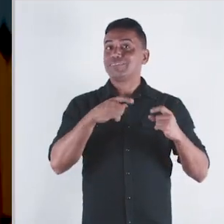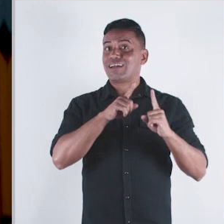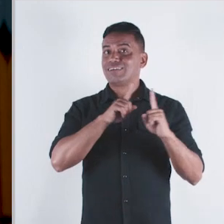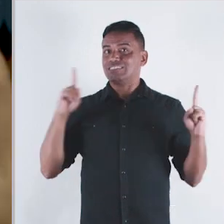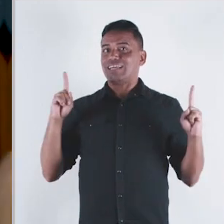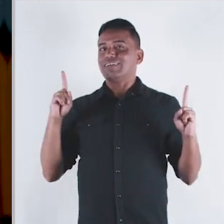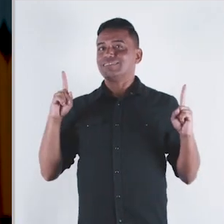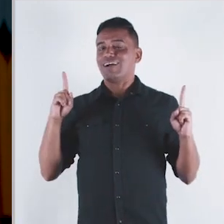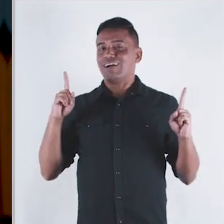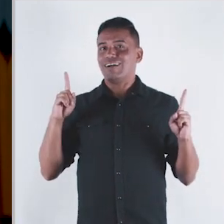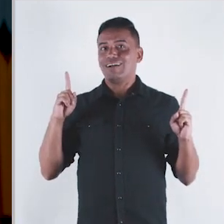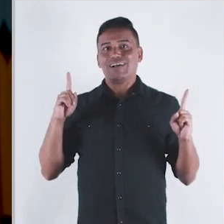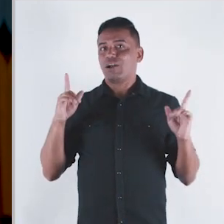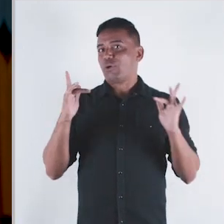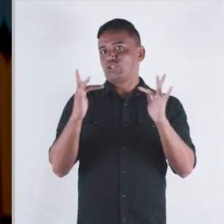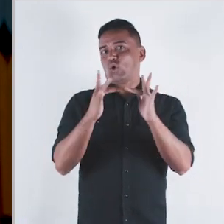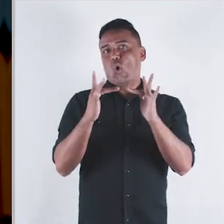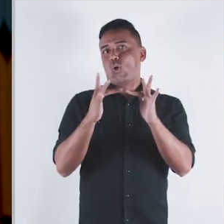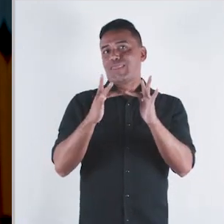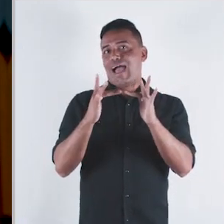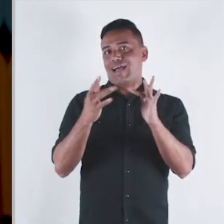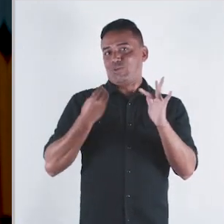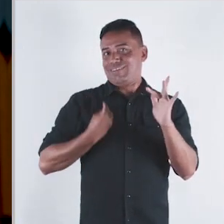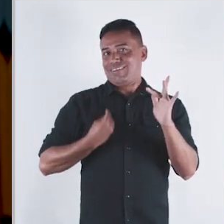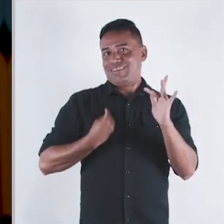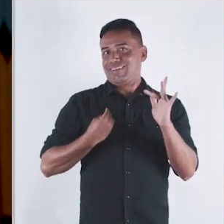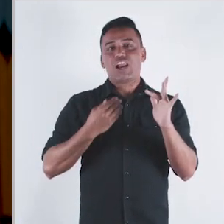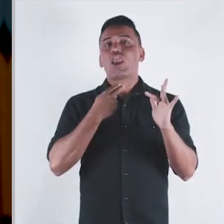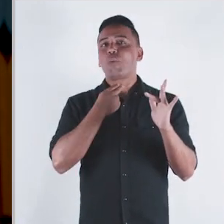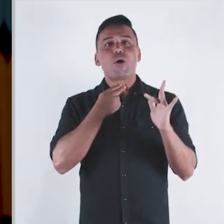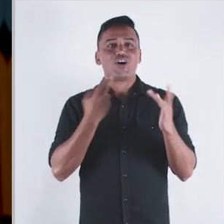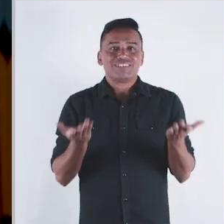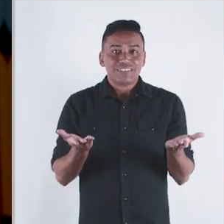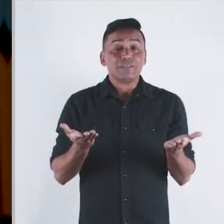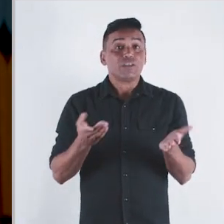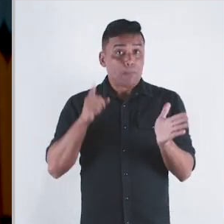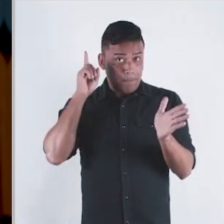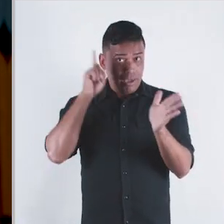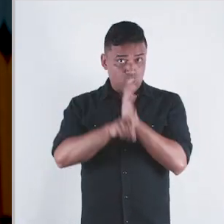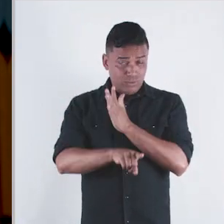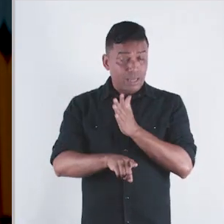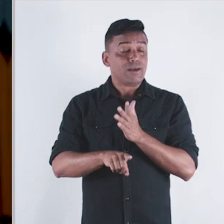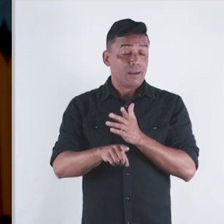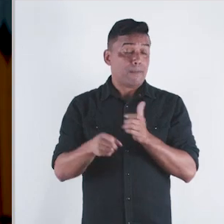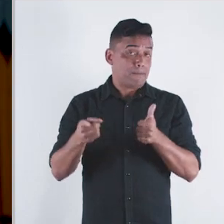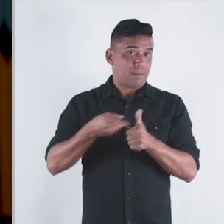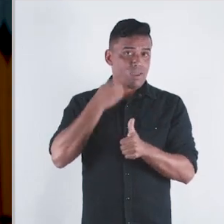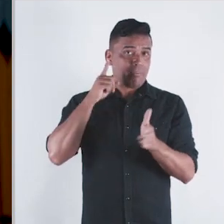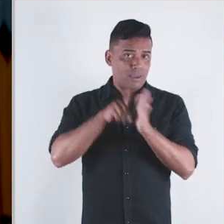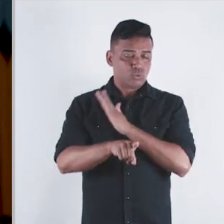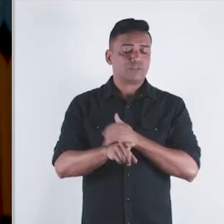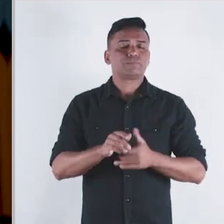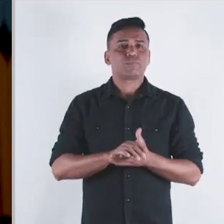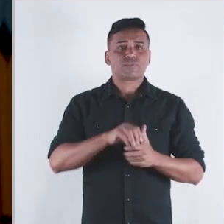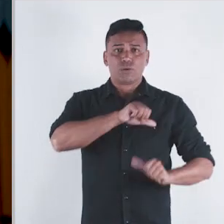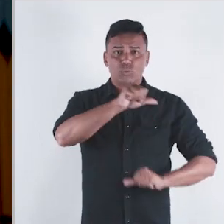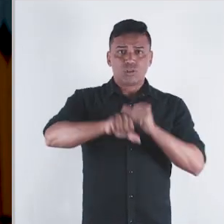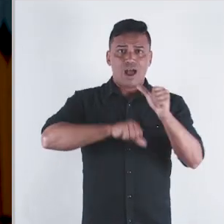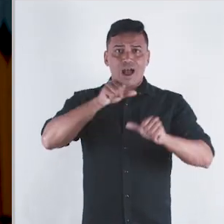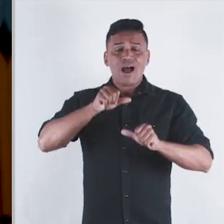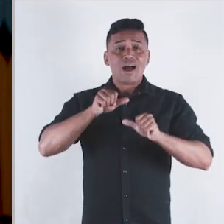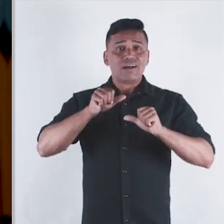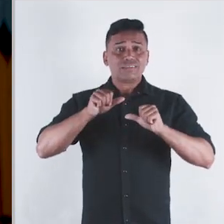gente reduzisse os nossos contatos presenciais. Então, a primeira pergunta é nesse sentido: se essa mudança advinda